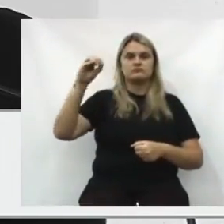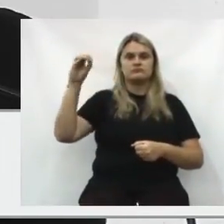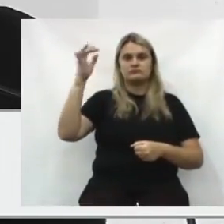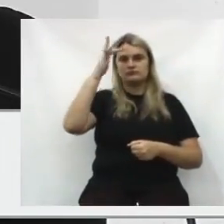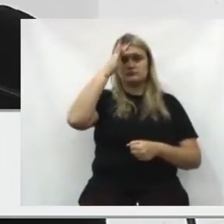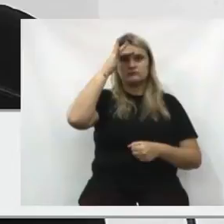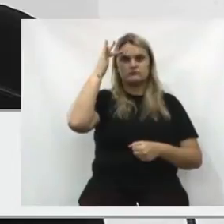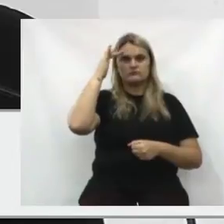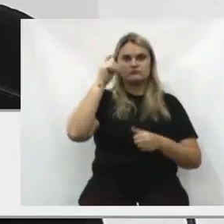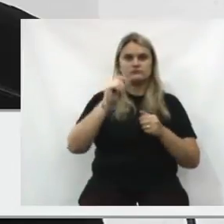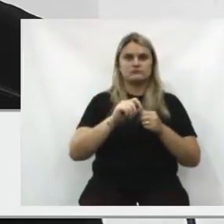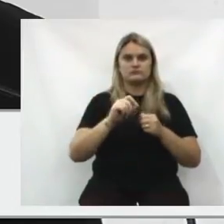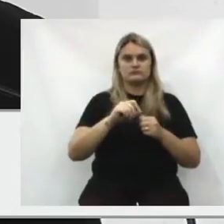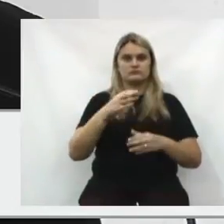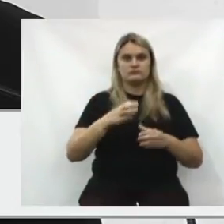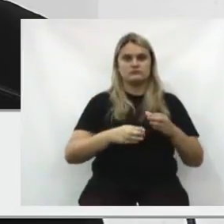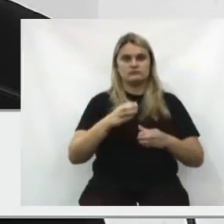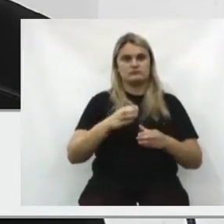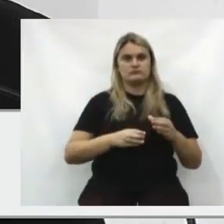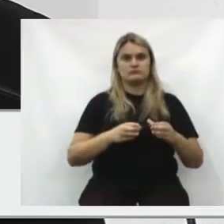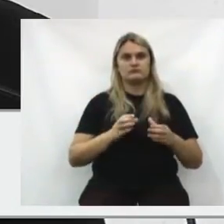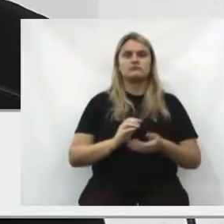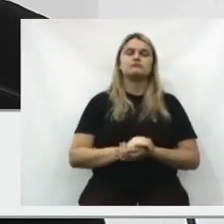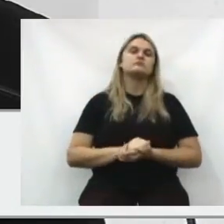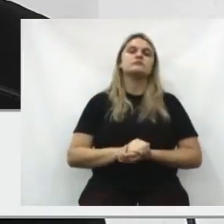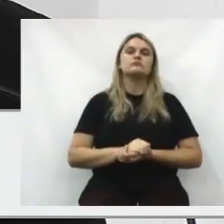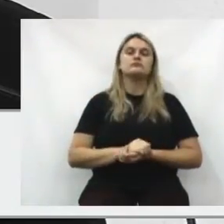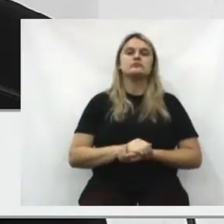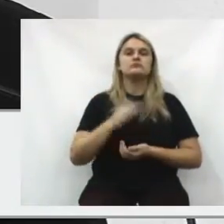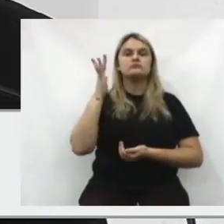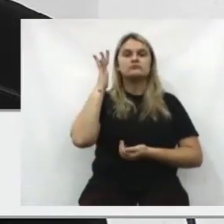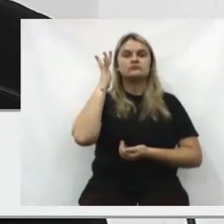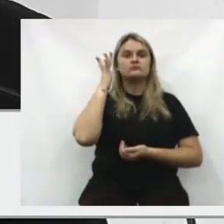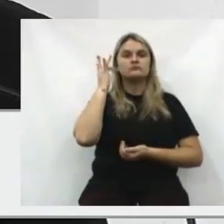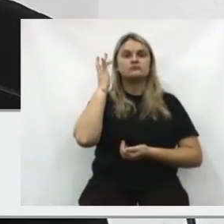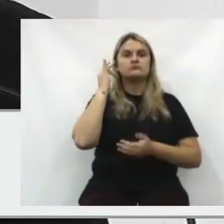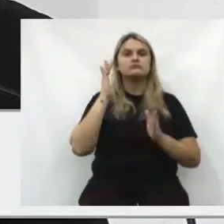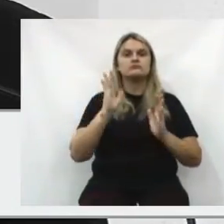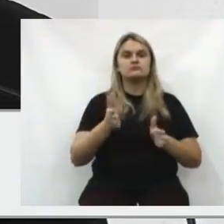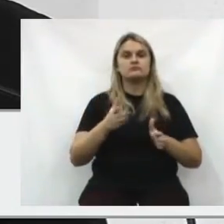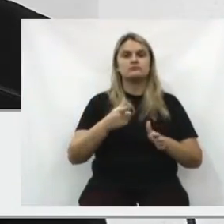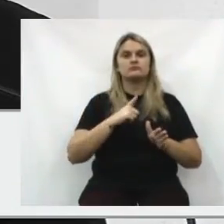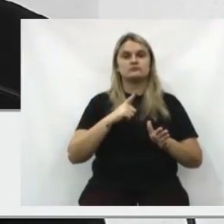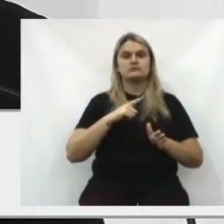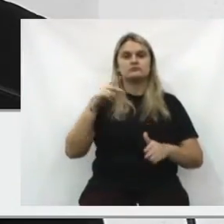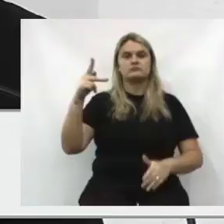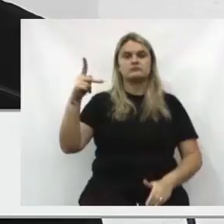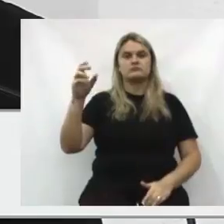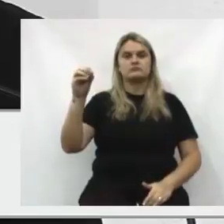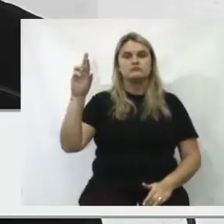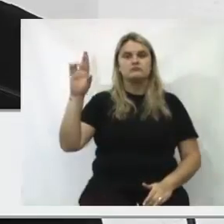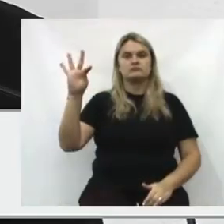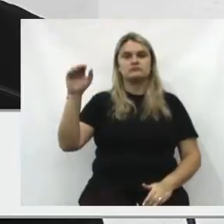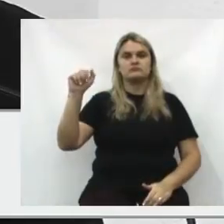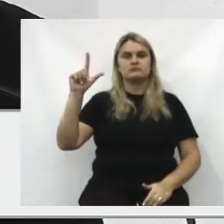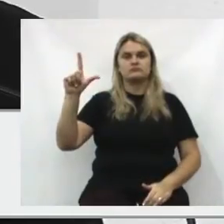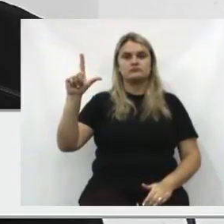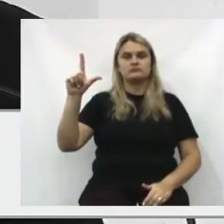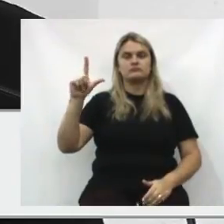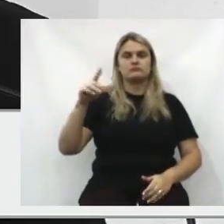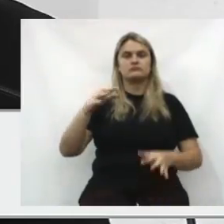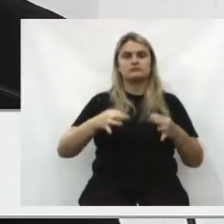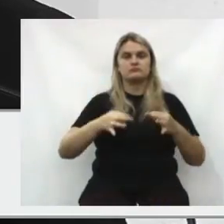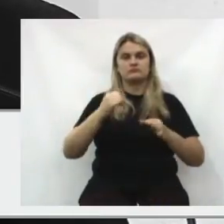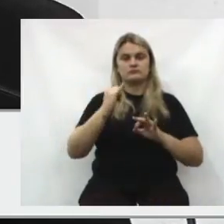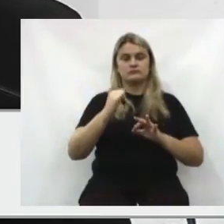mais de 100 pessoas que foram inscritas no concurso, e amanhã já estará no portal da Transparência da